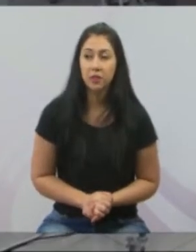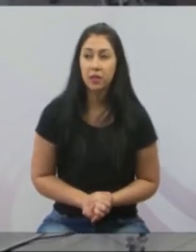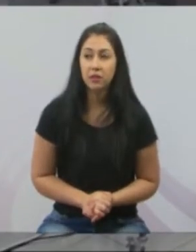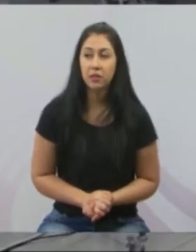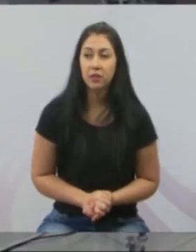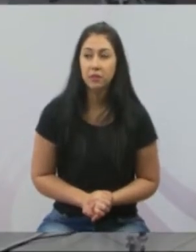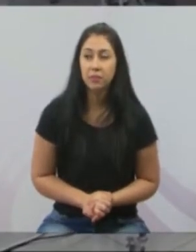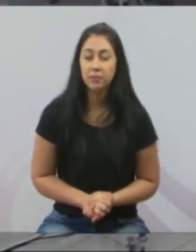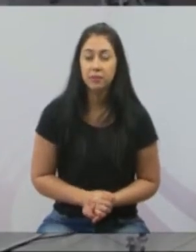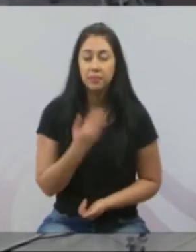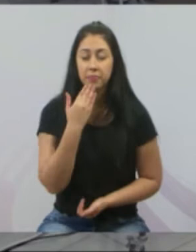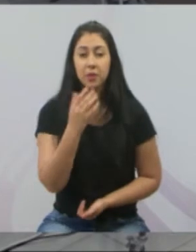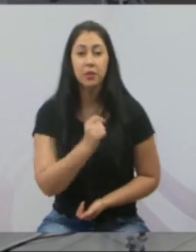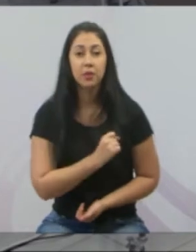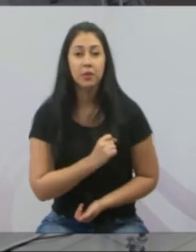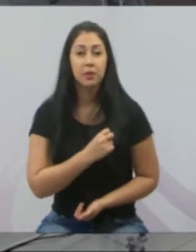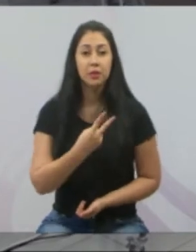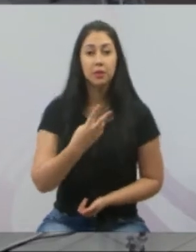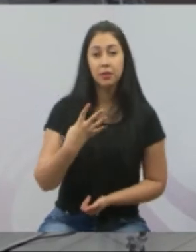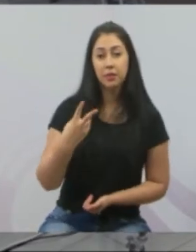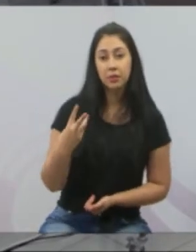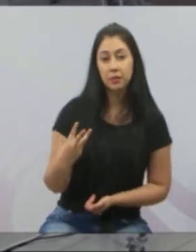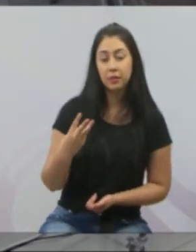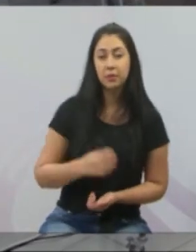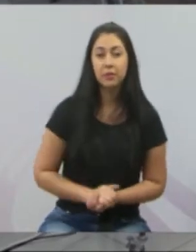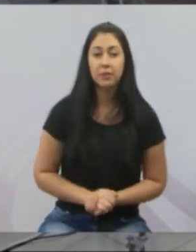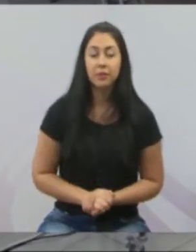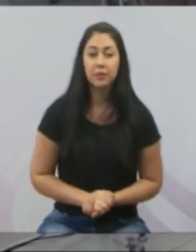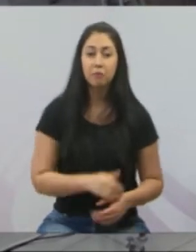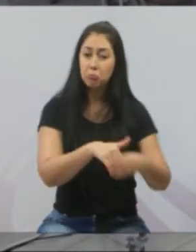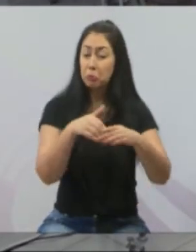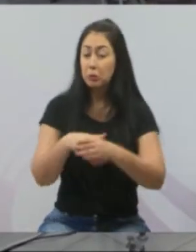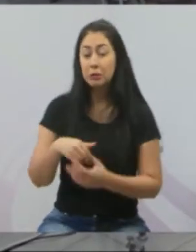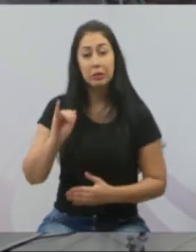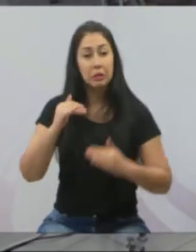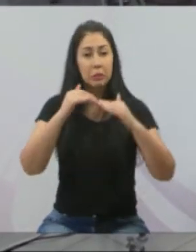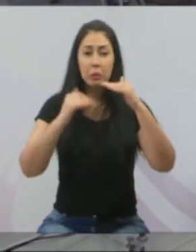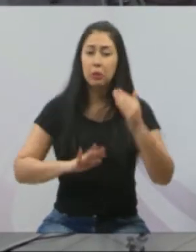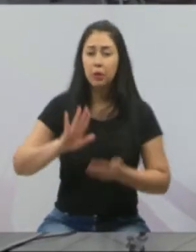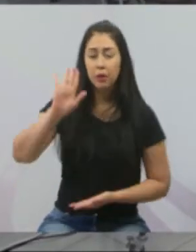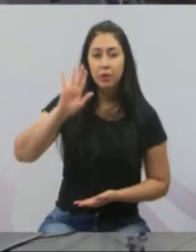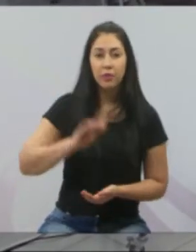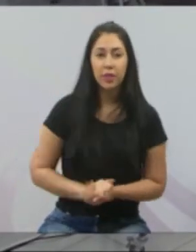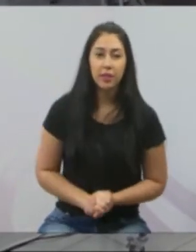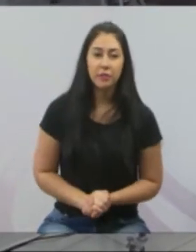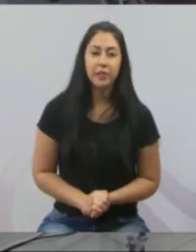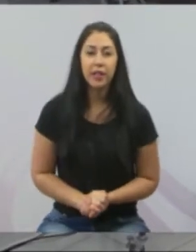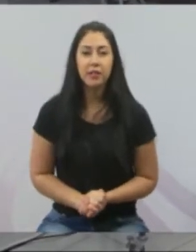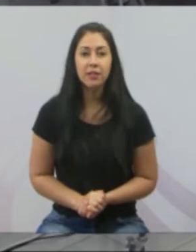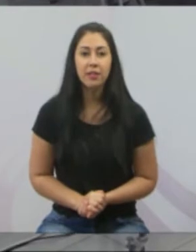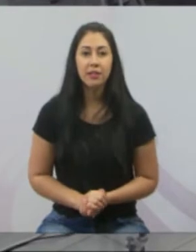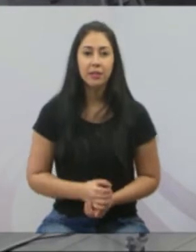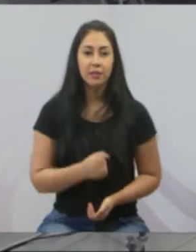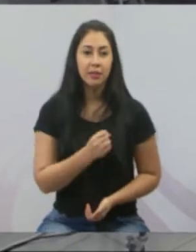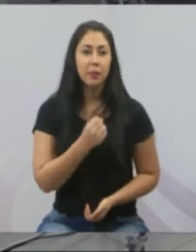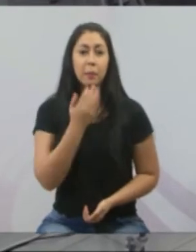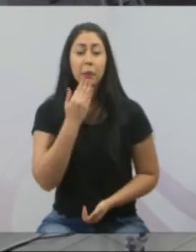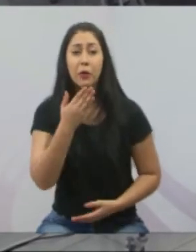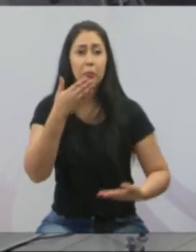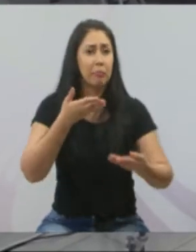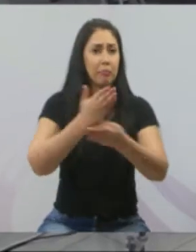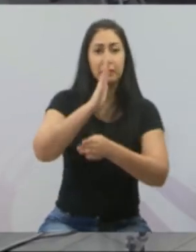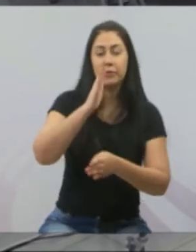esse pessoal, infelizmente, né, de sei, os deputados federais, senadores, tem tanto auxílio lá, rapaz. É auxílio paletó,